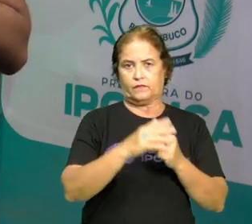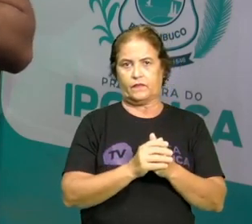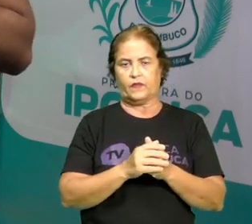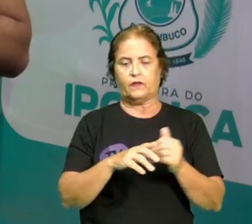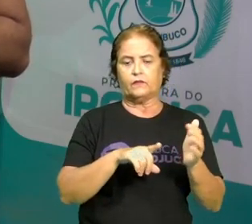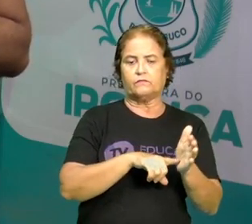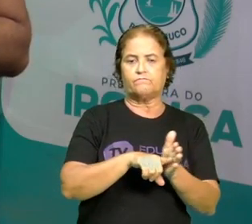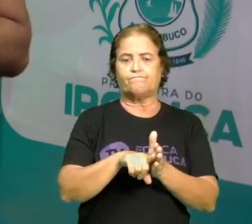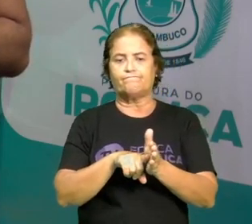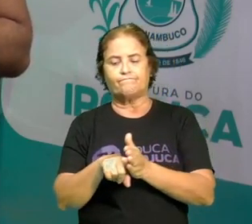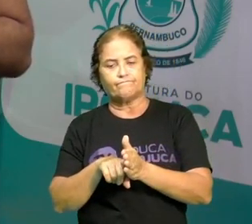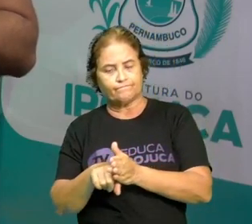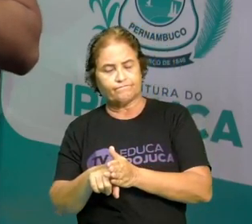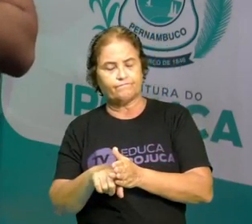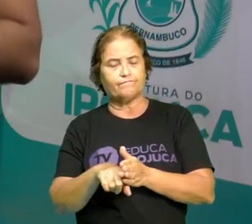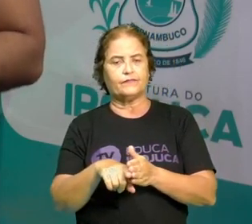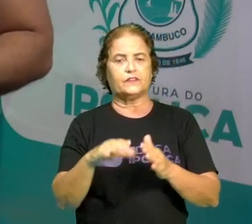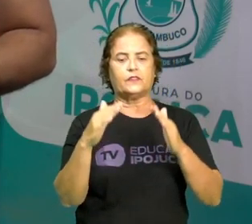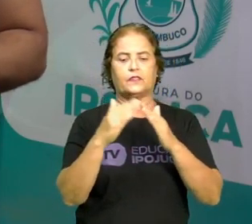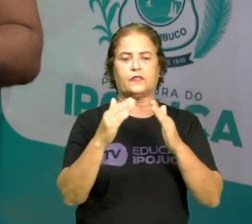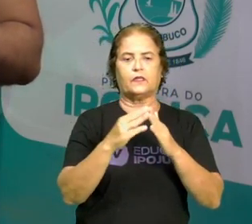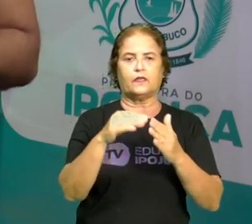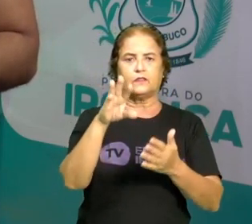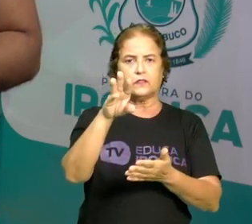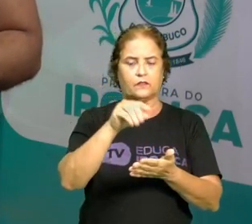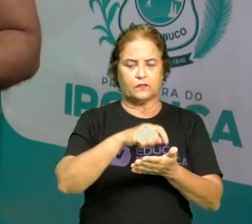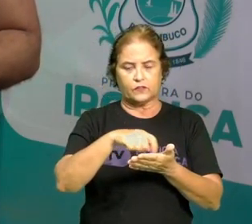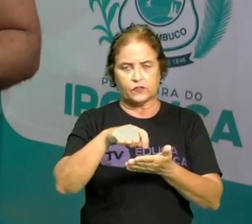Analise bem onde fica a sua casa, descreva o